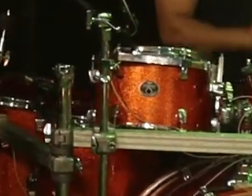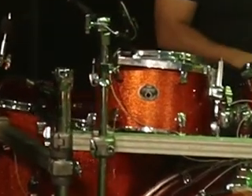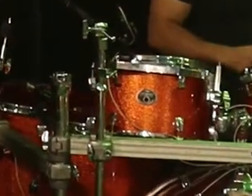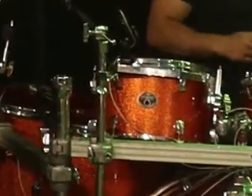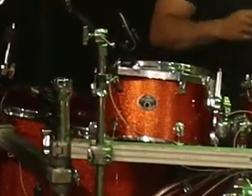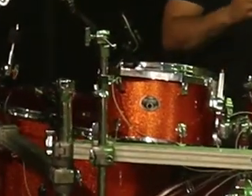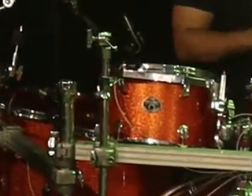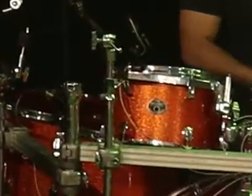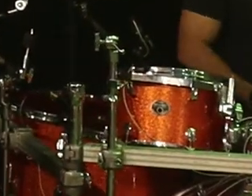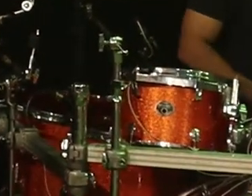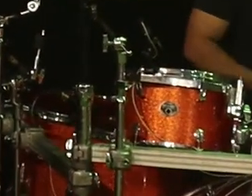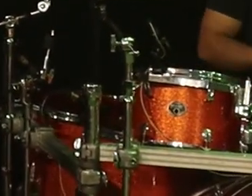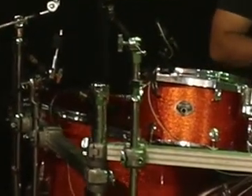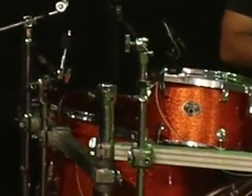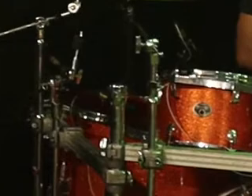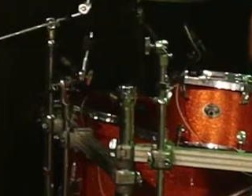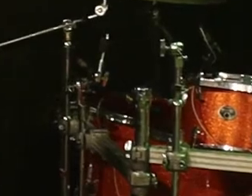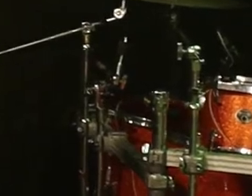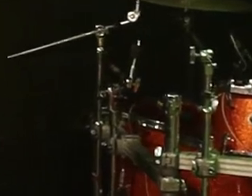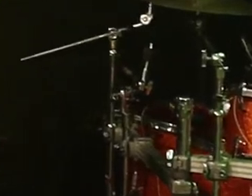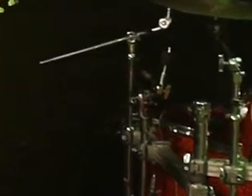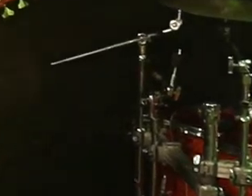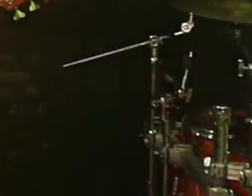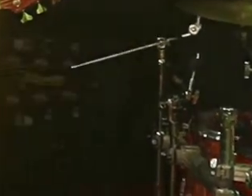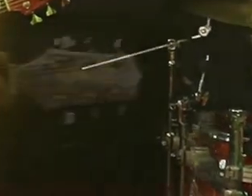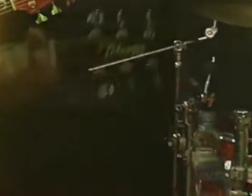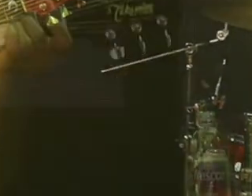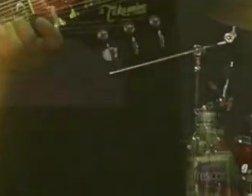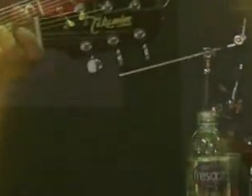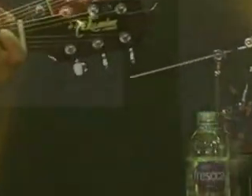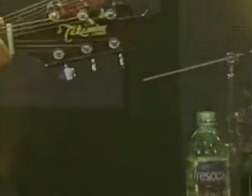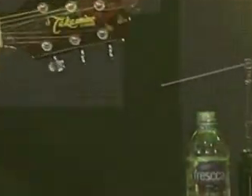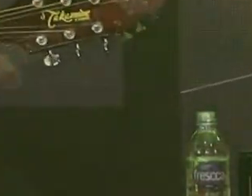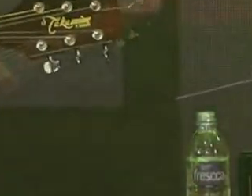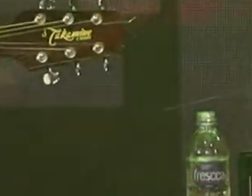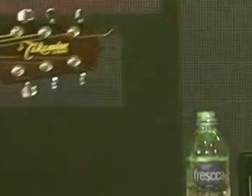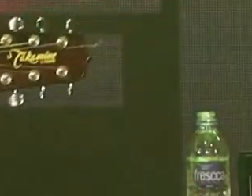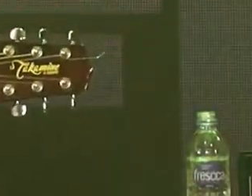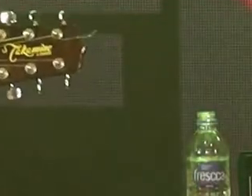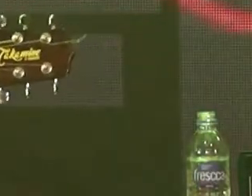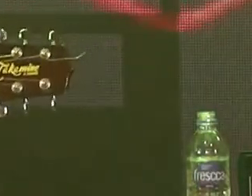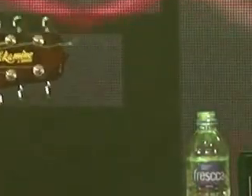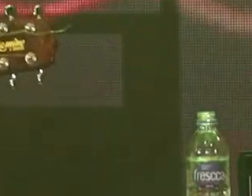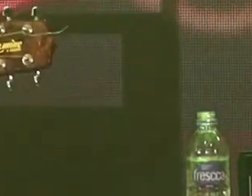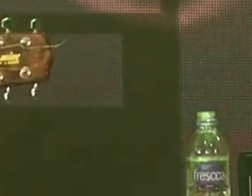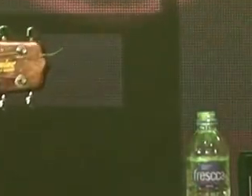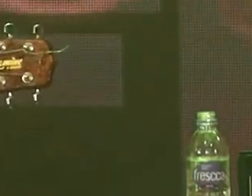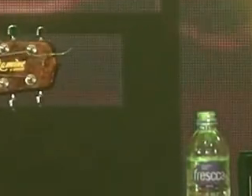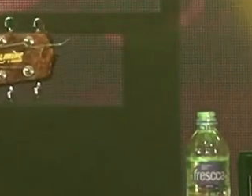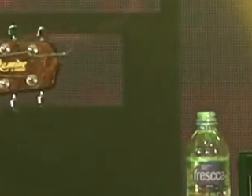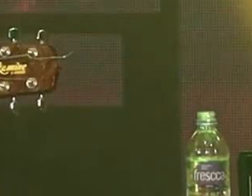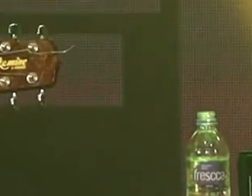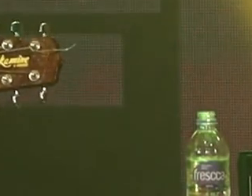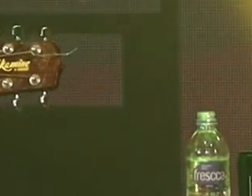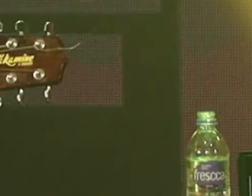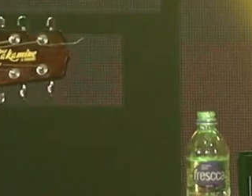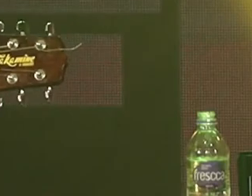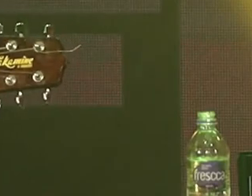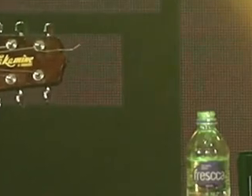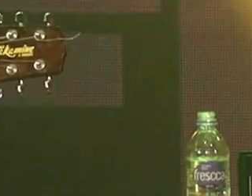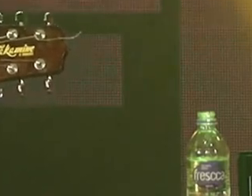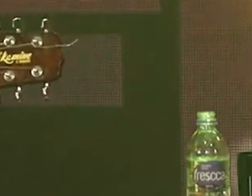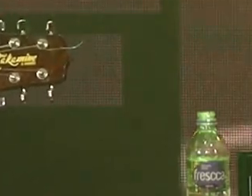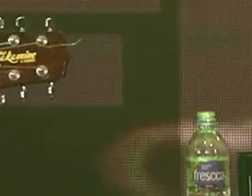no seu jogo. Sabe dar as cartas, sabe me ganhar. Me coloca sempre em prova